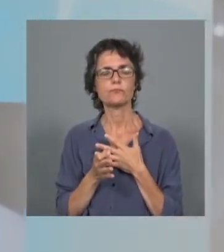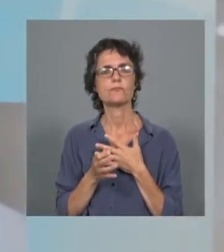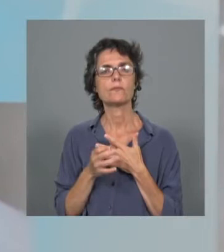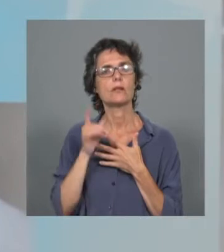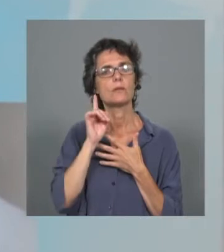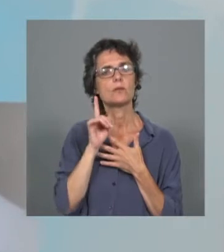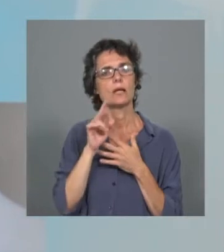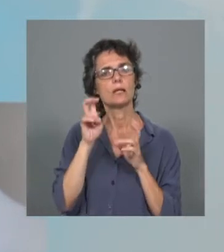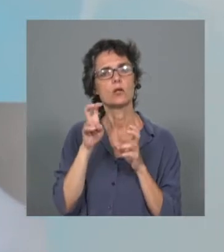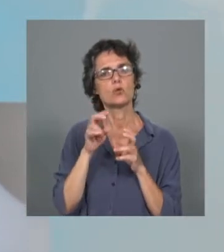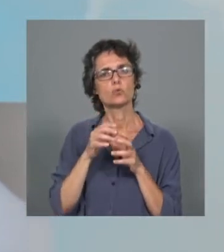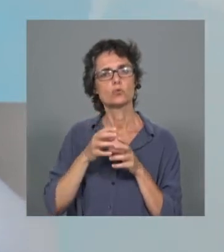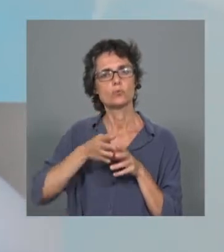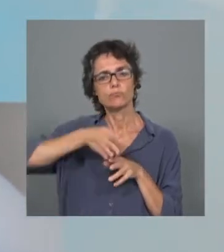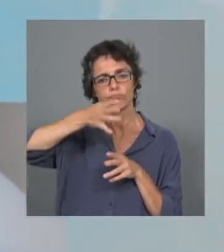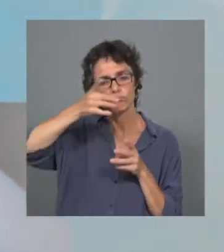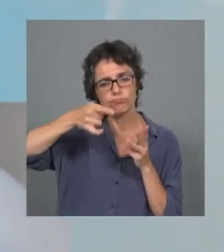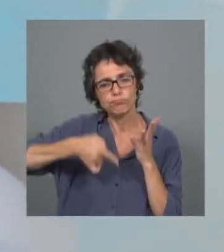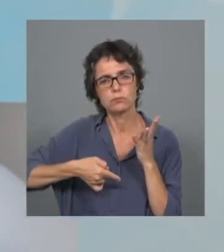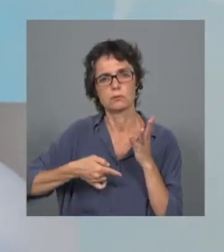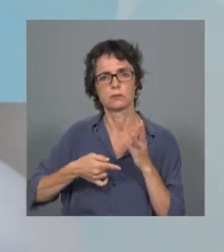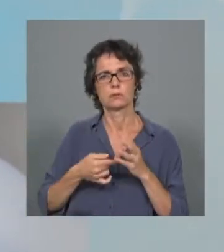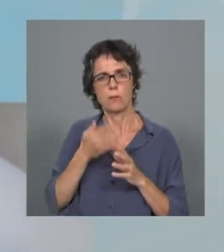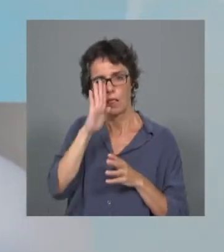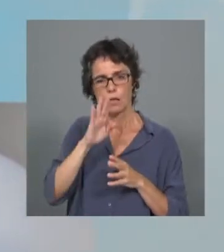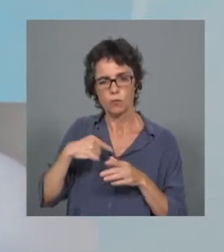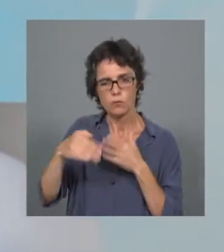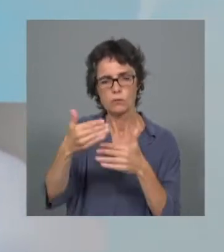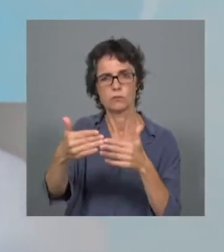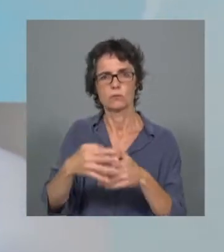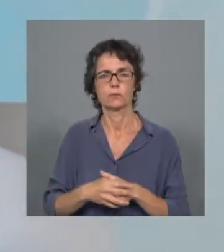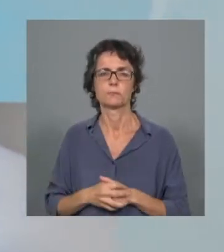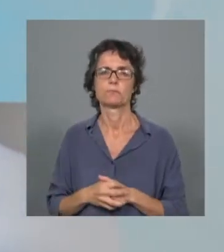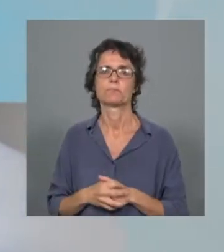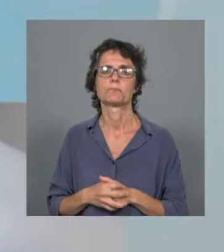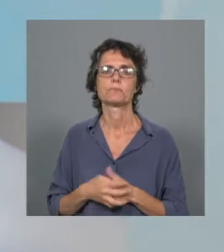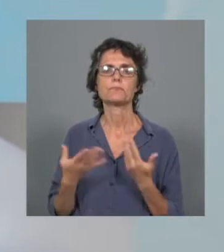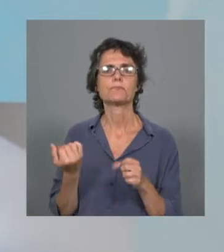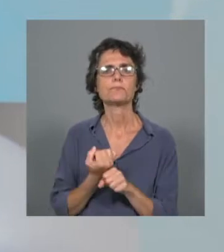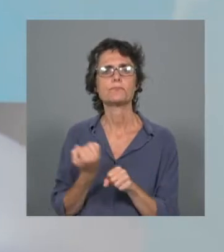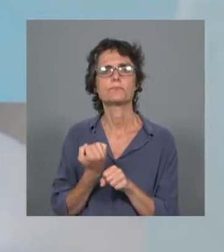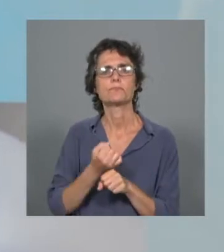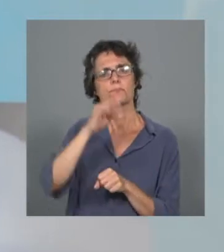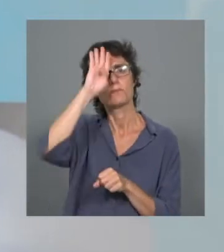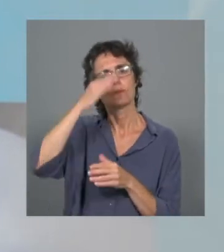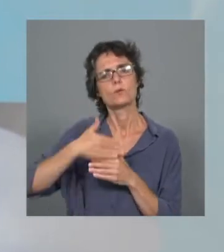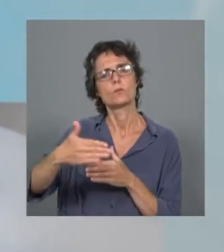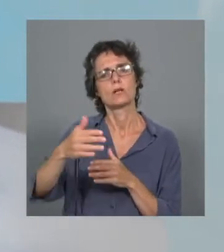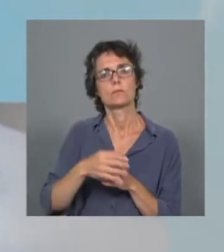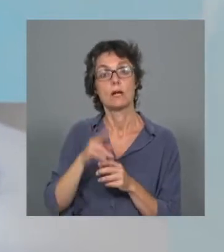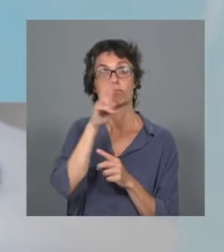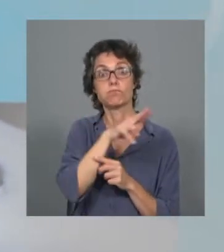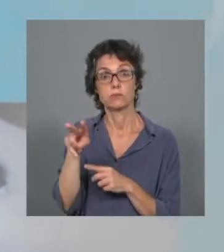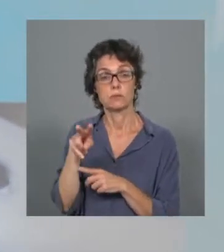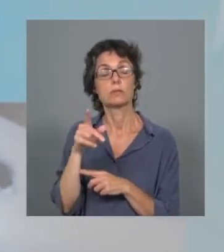facto, essa atitude esteja presente. Deste pontificado e neste meio ano, a visita do Papa ao Iraque acabou por